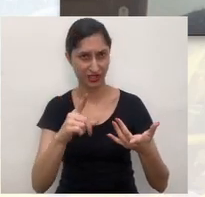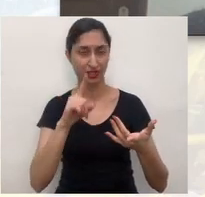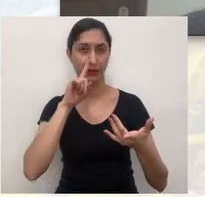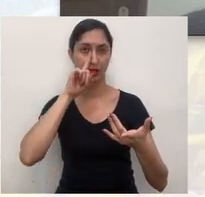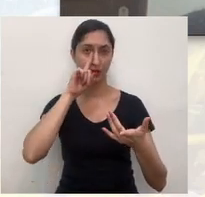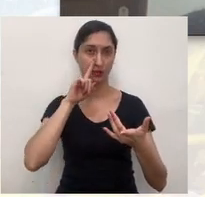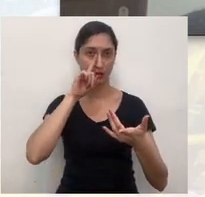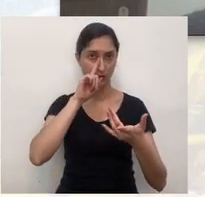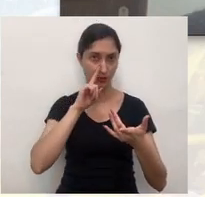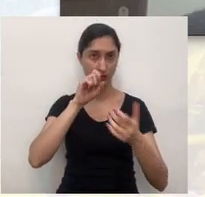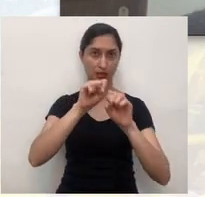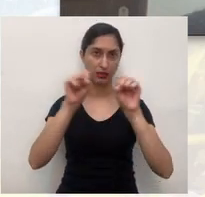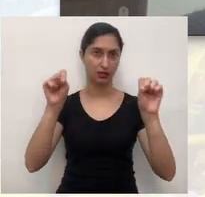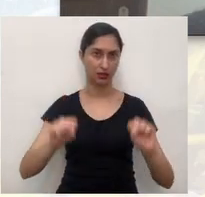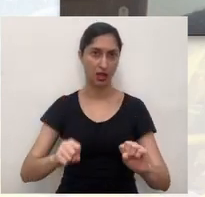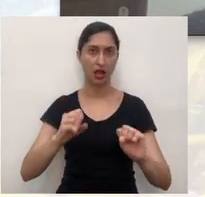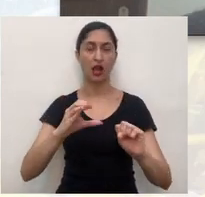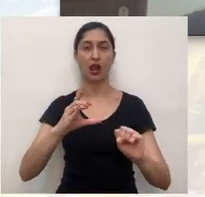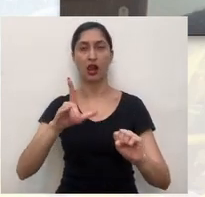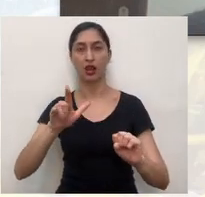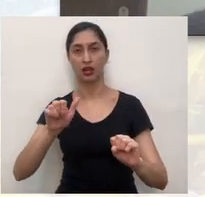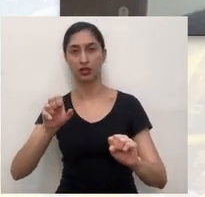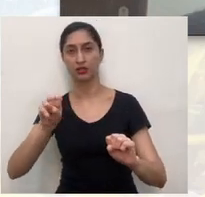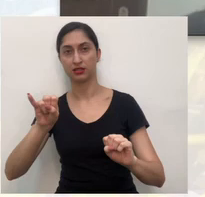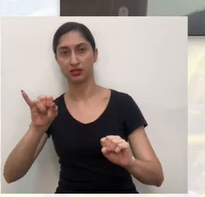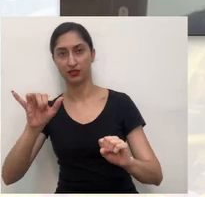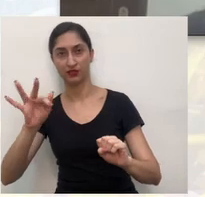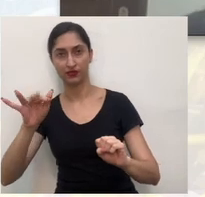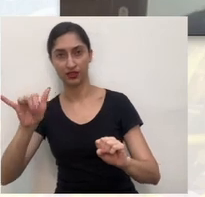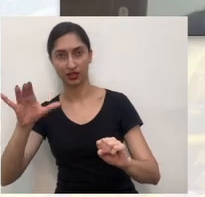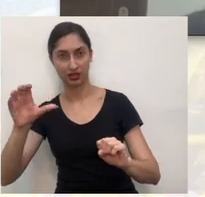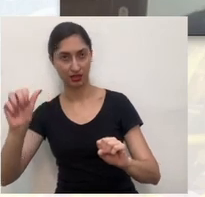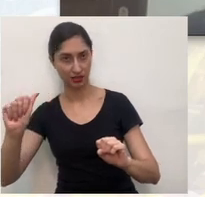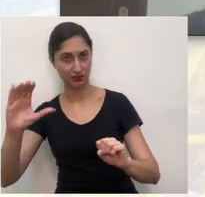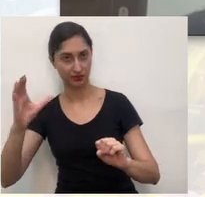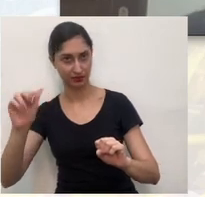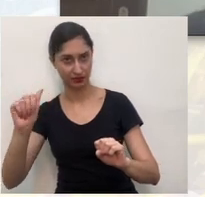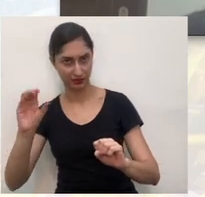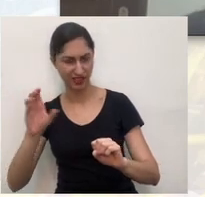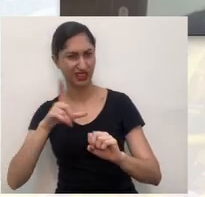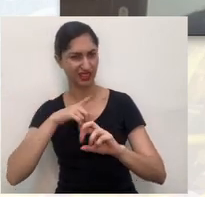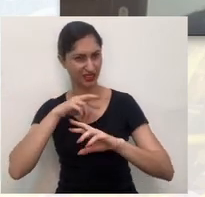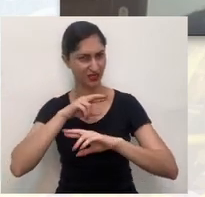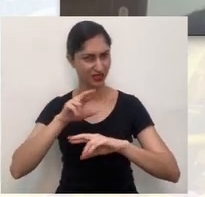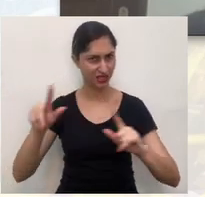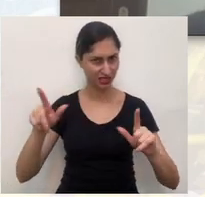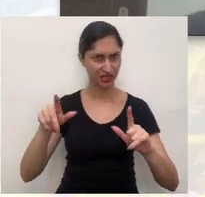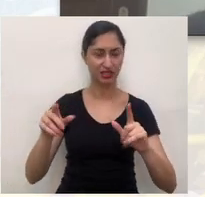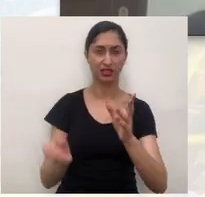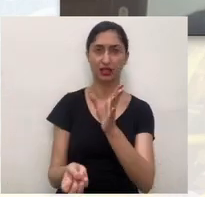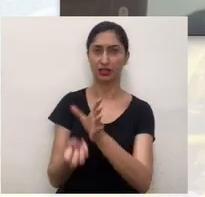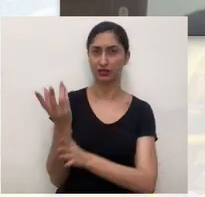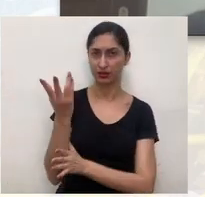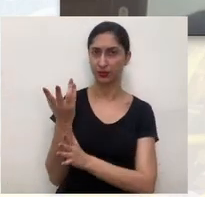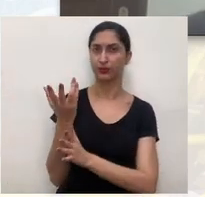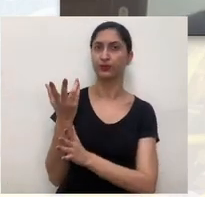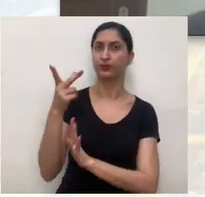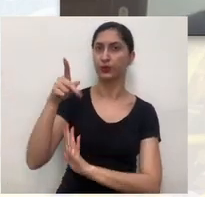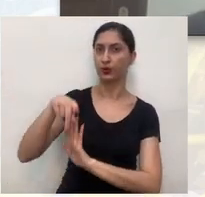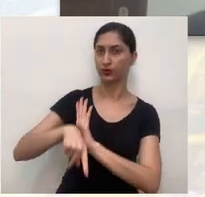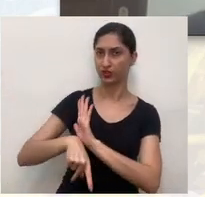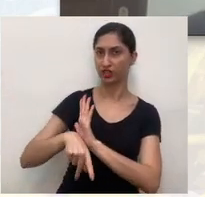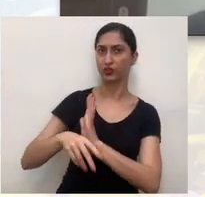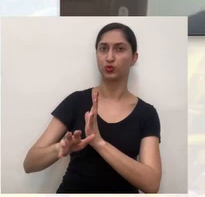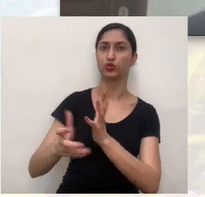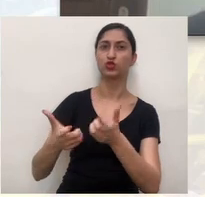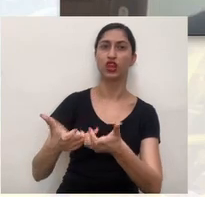classificação, eu gostaria de saber se existem diferenças entre os projetos que Burle Marx elaborou para os jardins públicos e os projetos dos